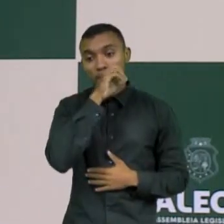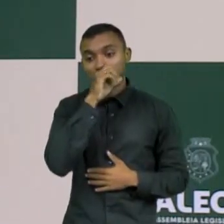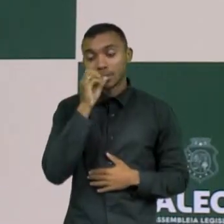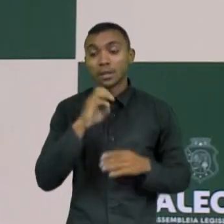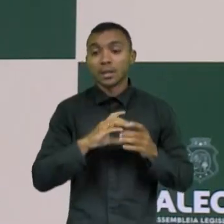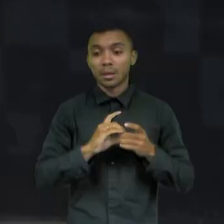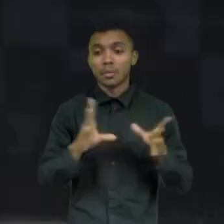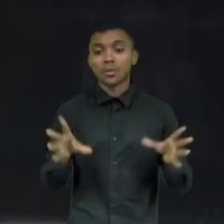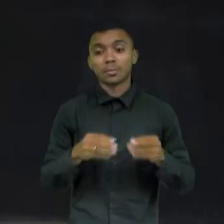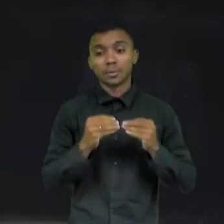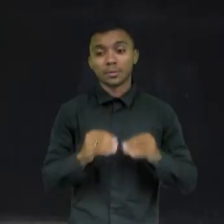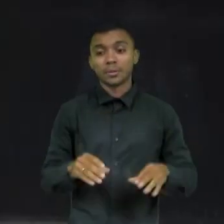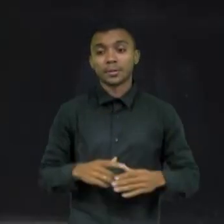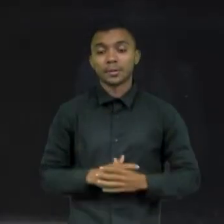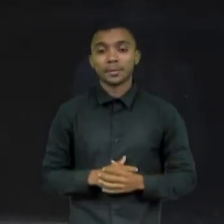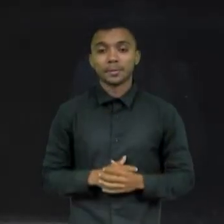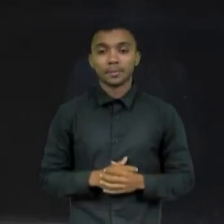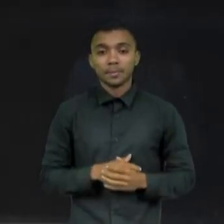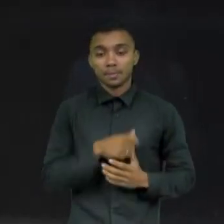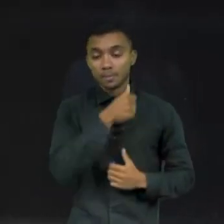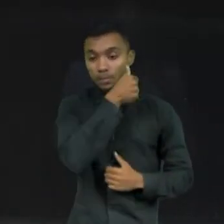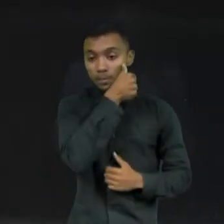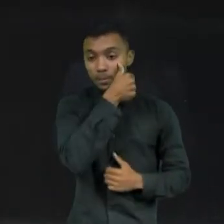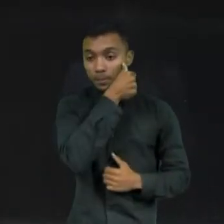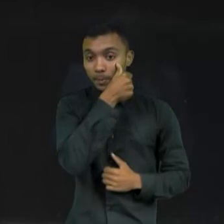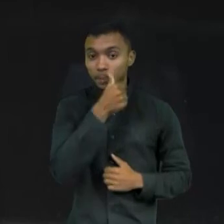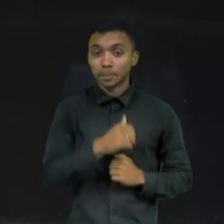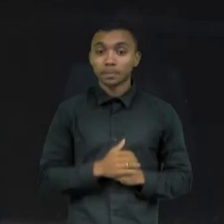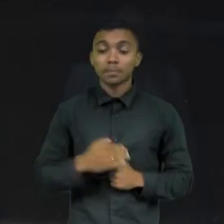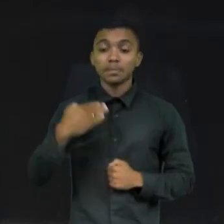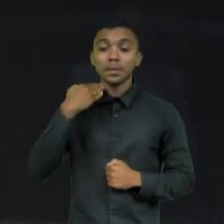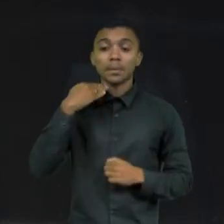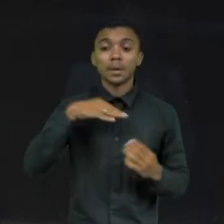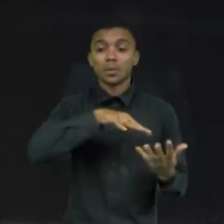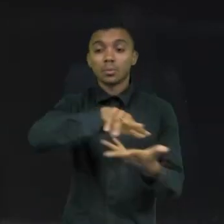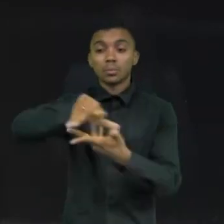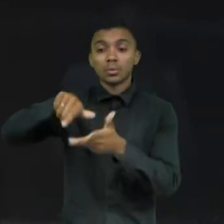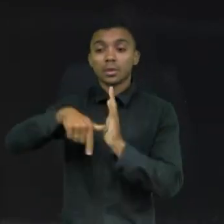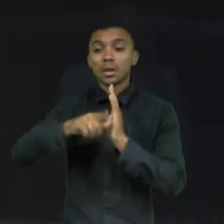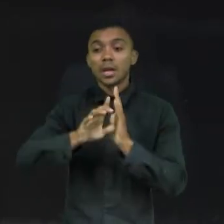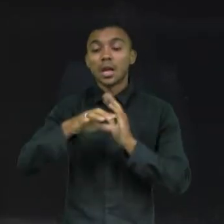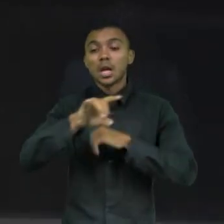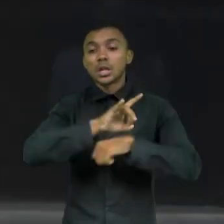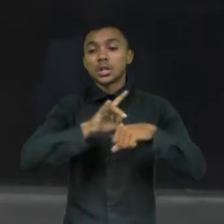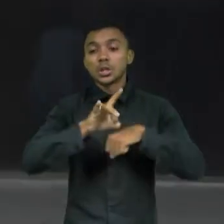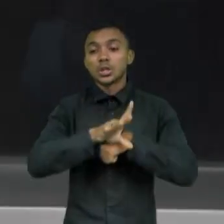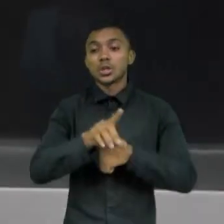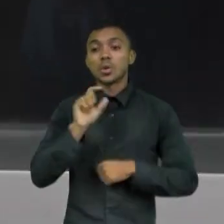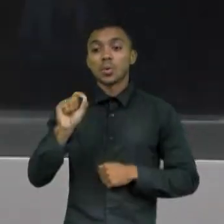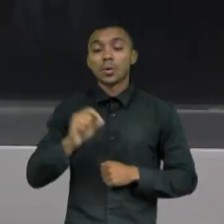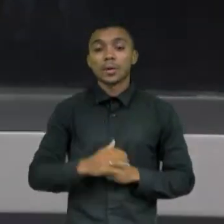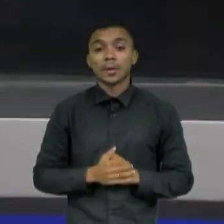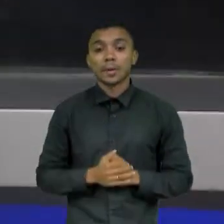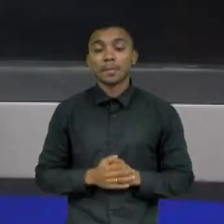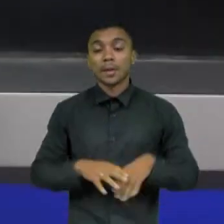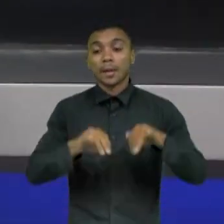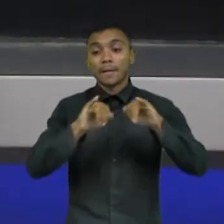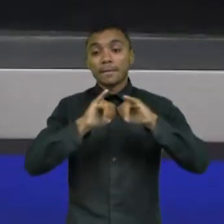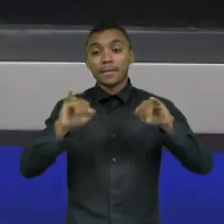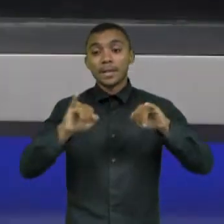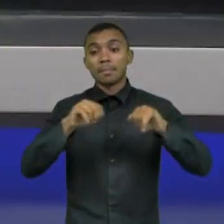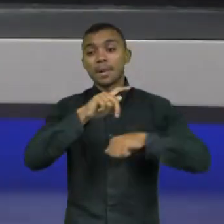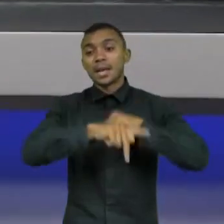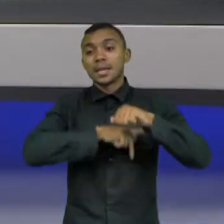democracia brasileira. O Banco Mundial está sugerindo um combo para combater a desigualdade no